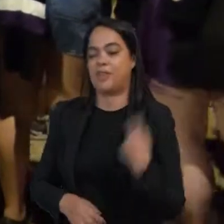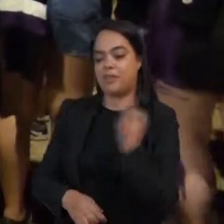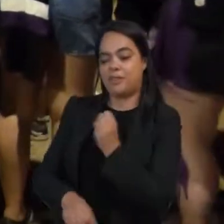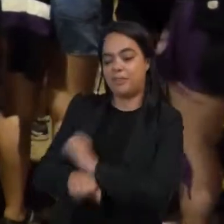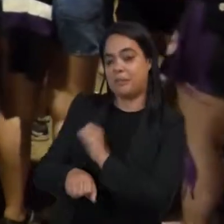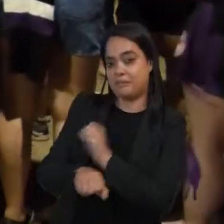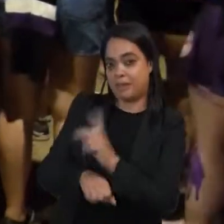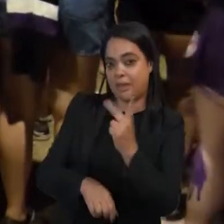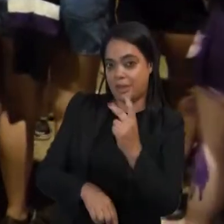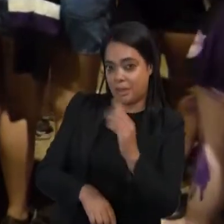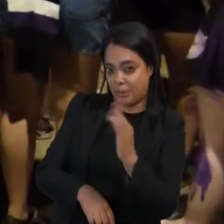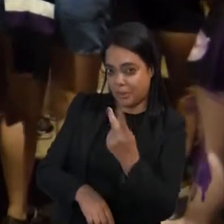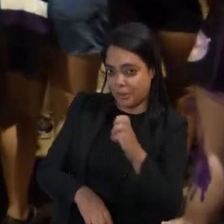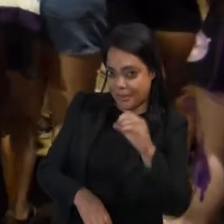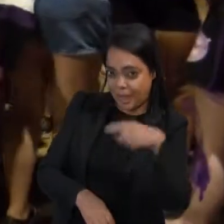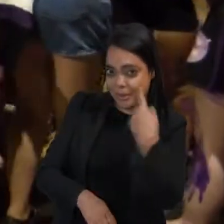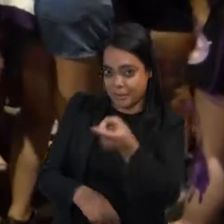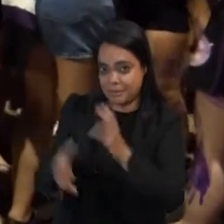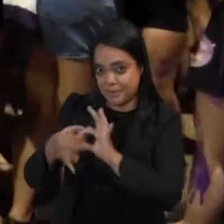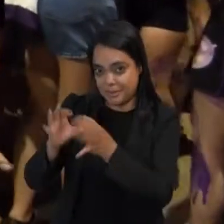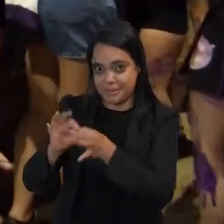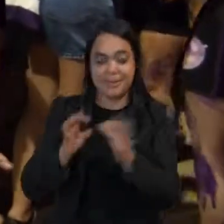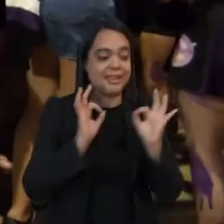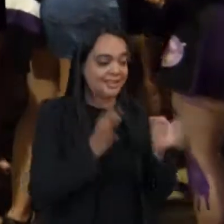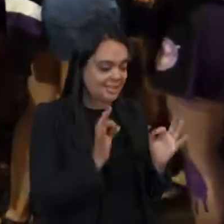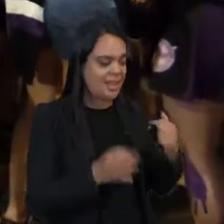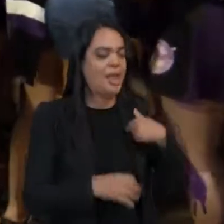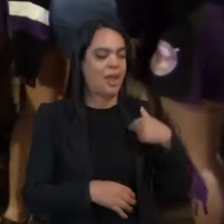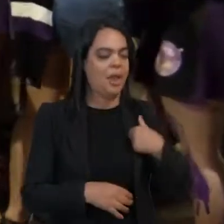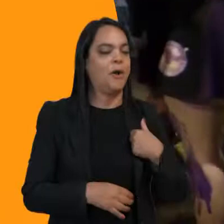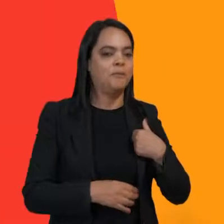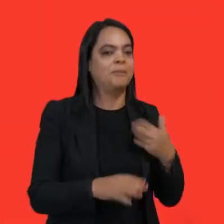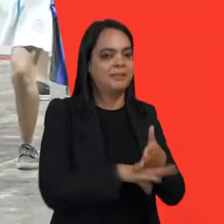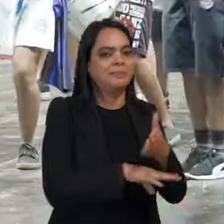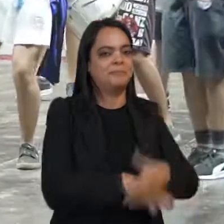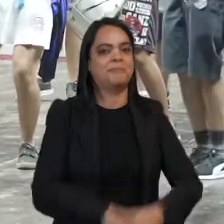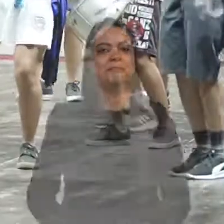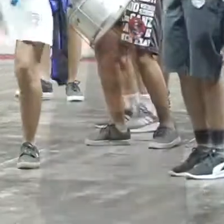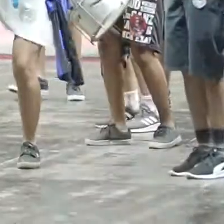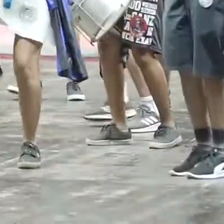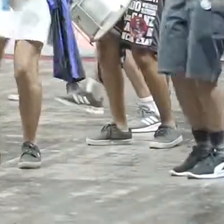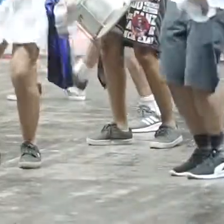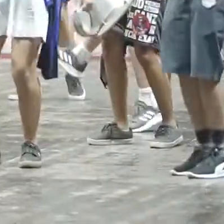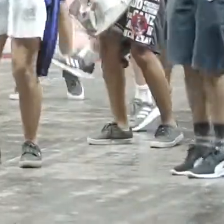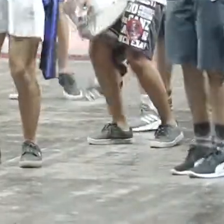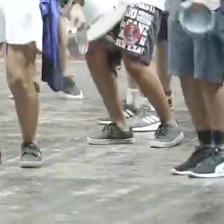o Theo jogando nas próximas Olimpíadas? Com certeza, com certeza. Vou fazer meu nome lá, vou fazer meu nome.